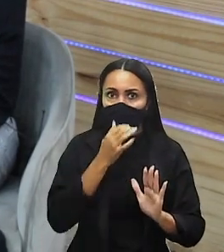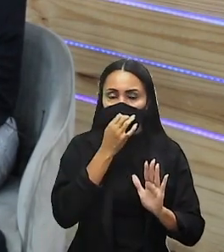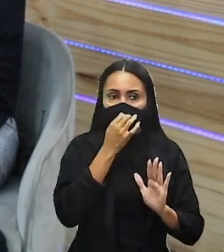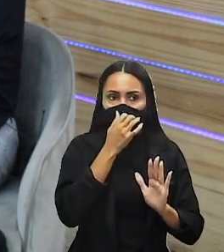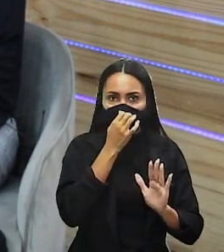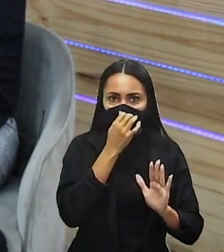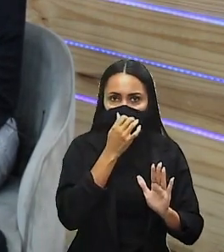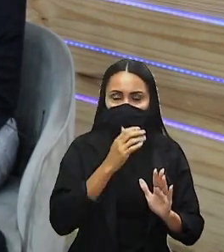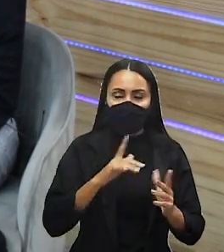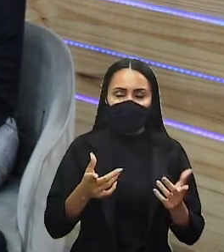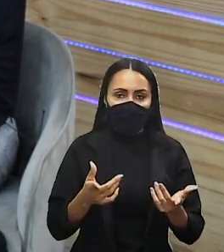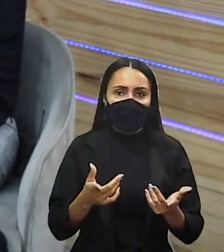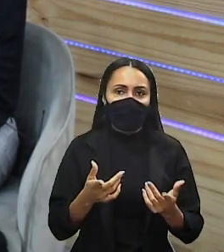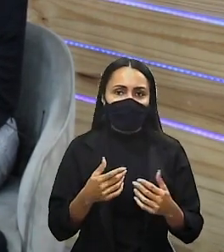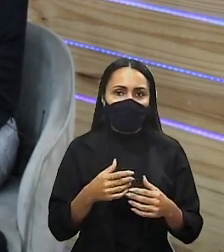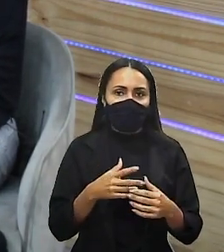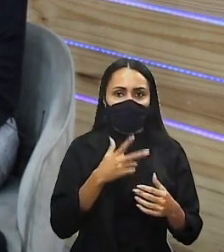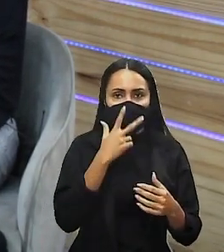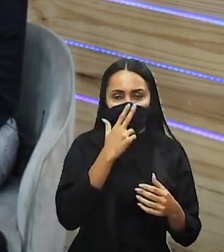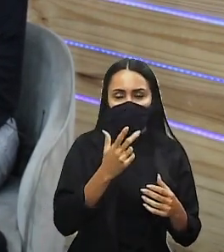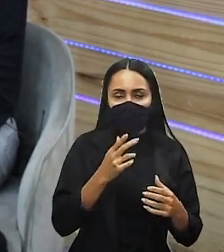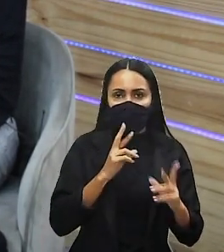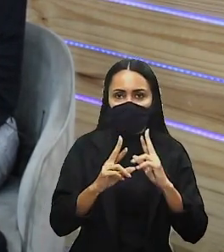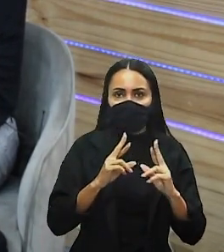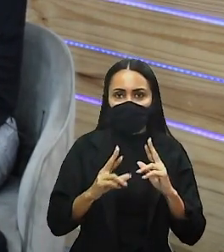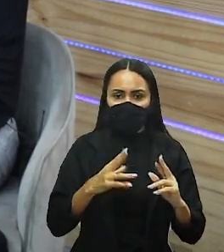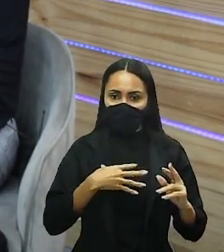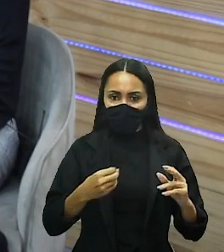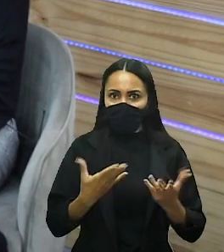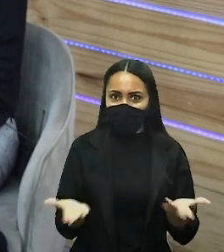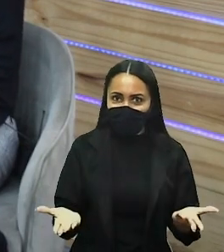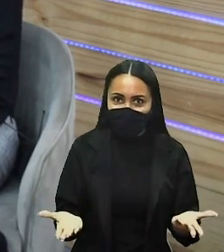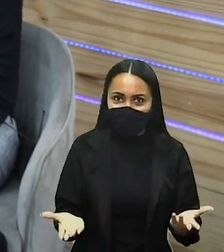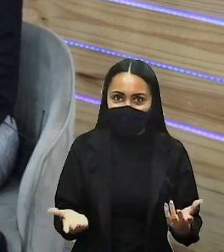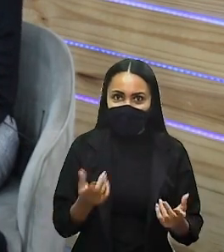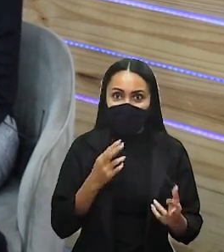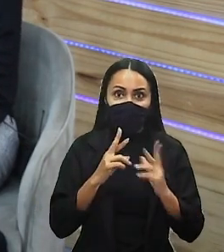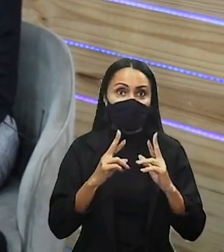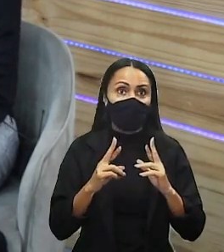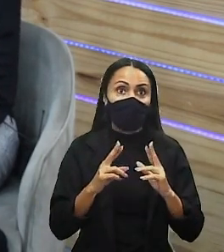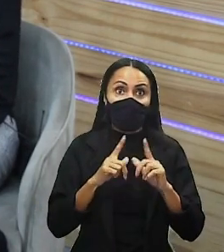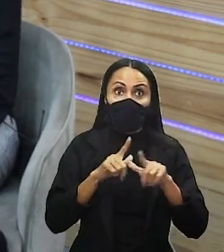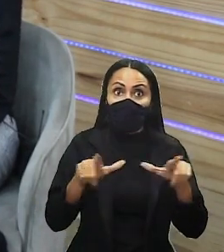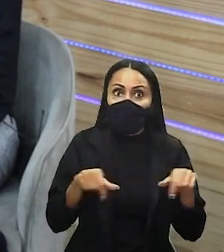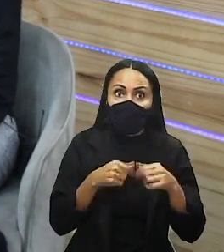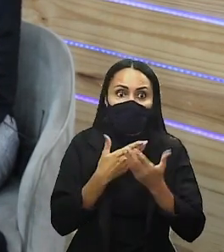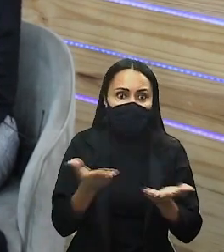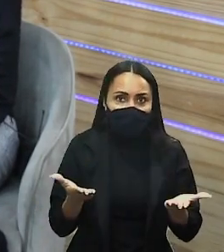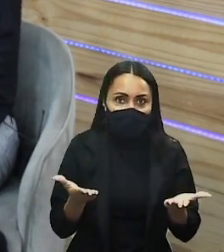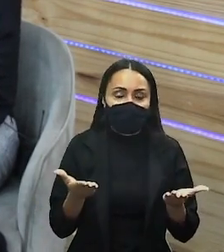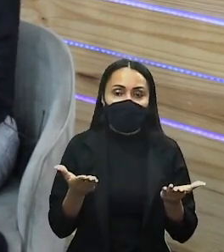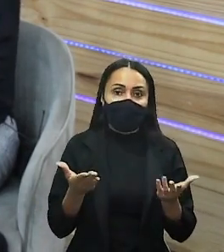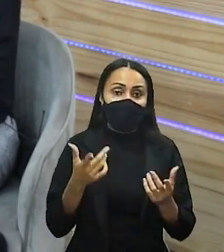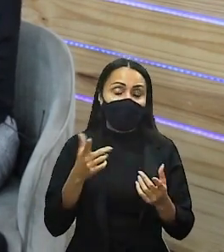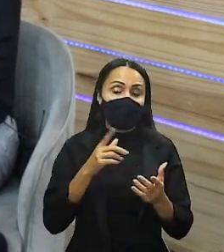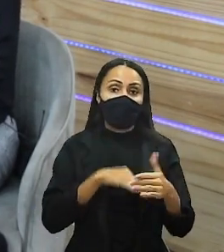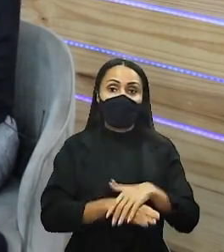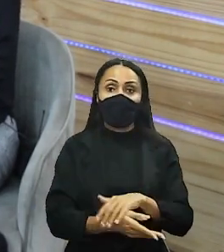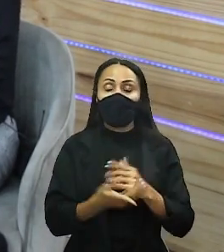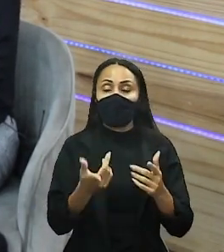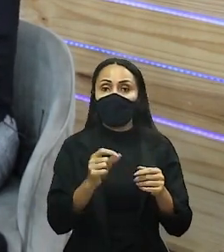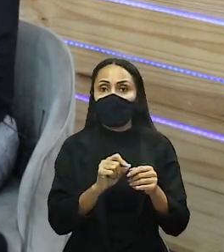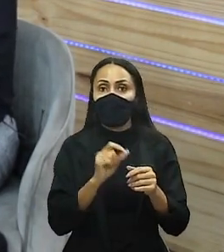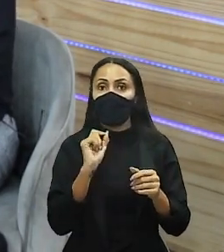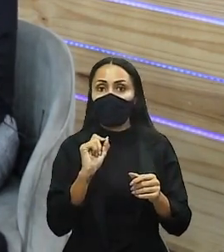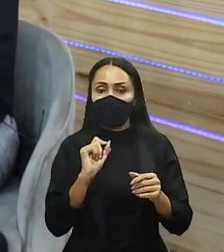do filhinho da gente. Né? A gente fica sem resposta, né? A gente fica sem resposta. Quando a gente fica sem resposta, o que a gente costuma fazer?